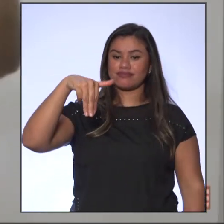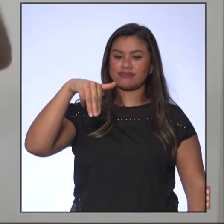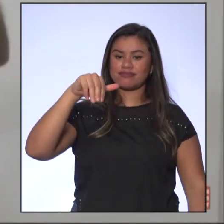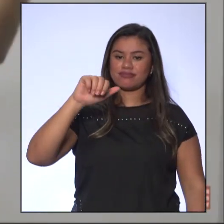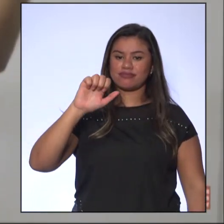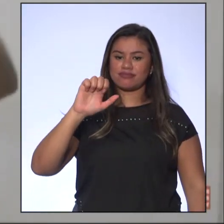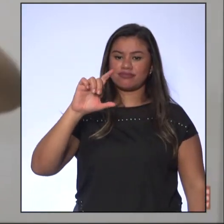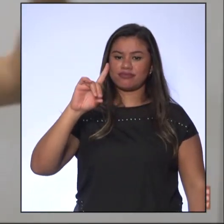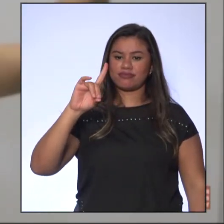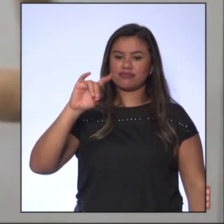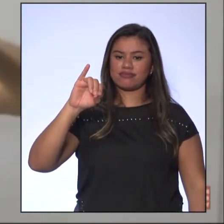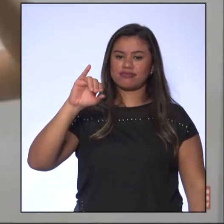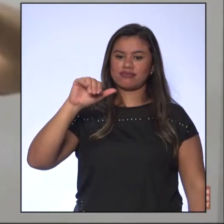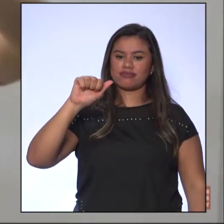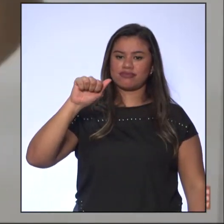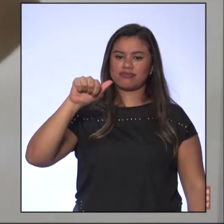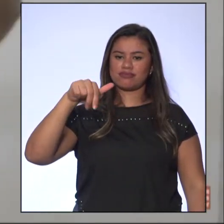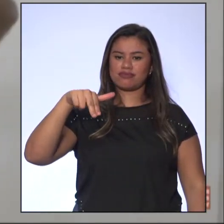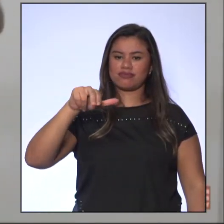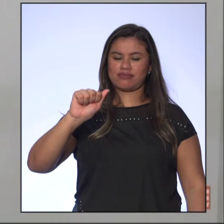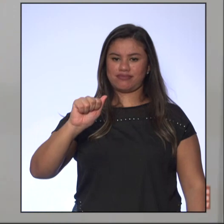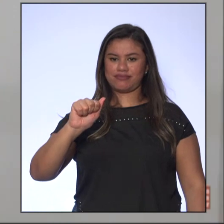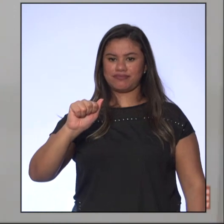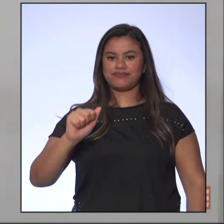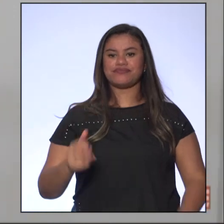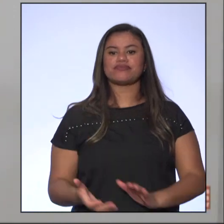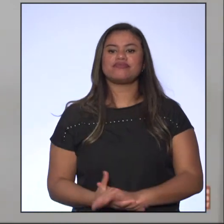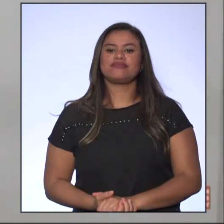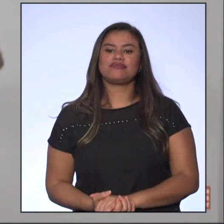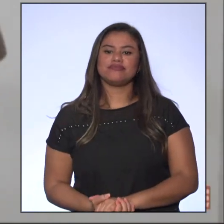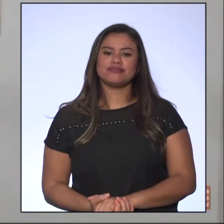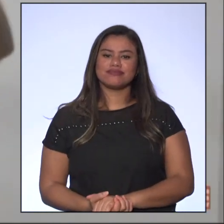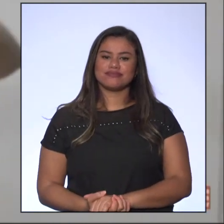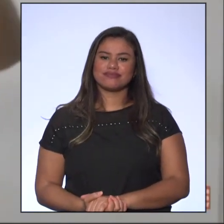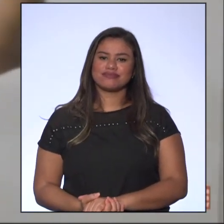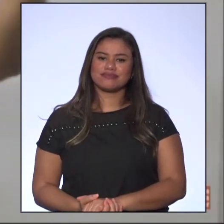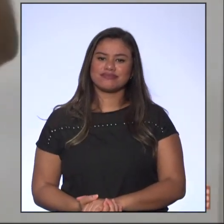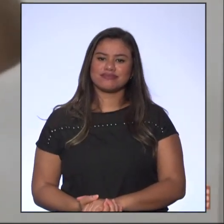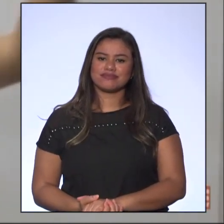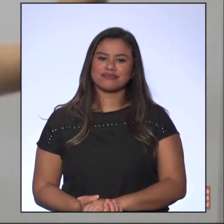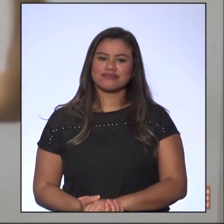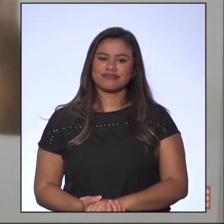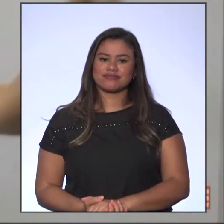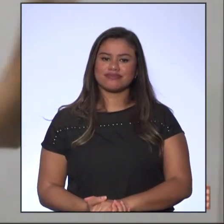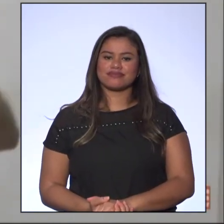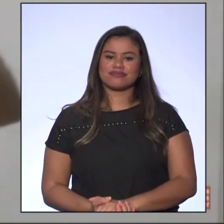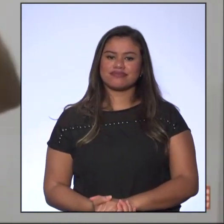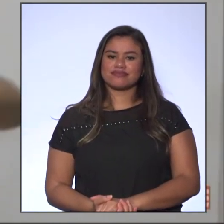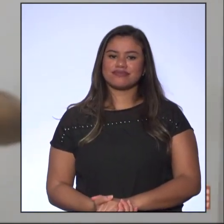da mediana aqui com vocês. Já já vou te responder aí,